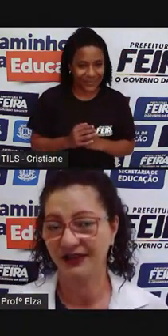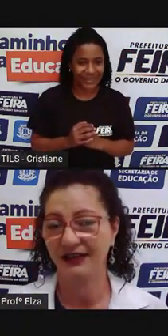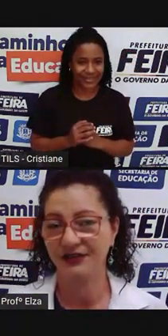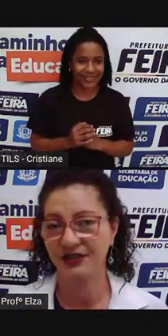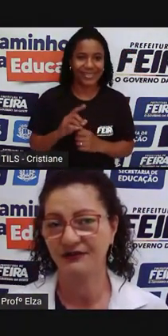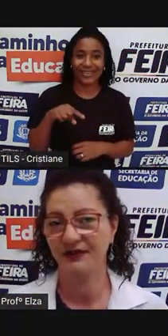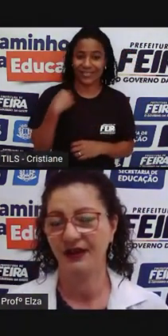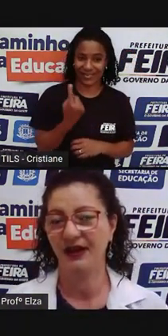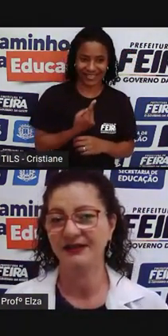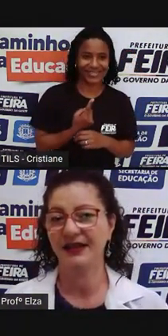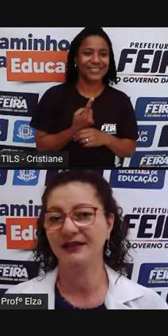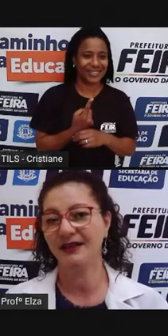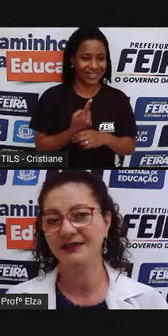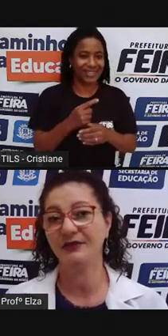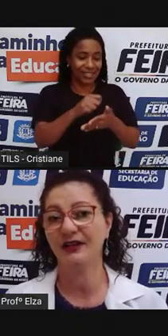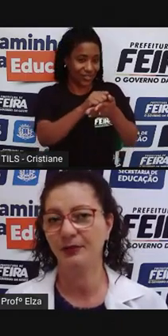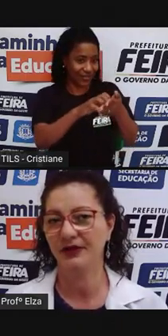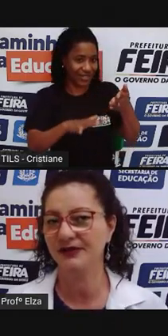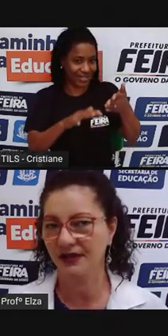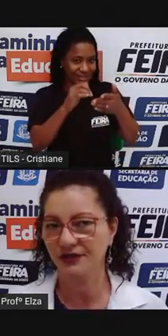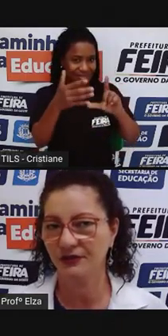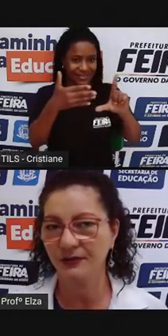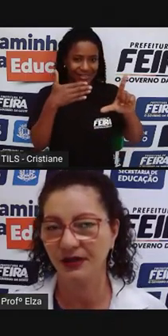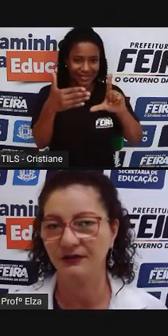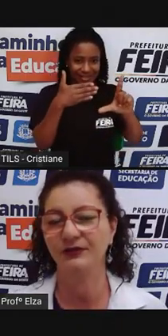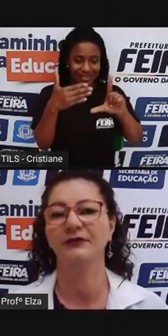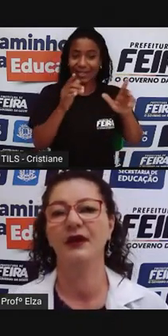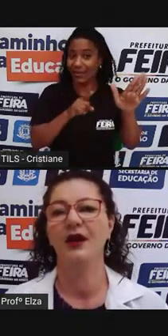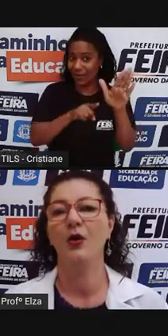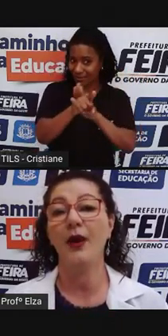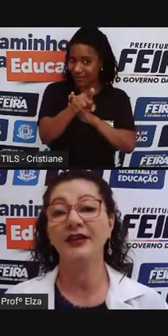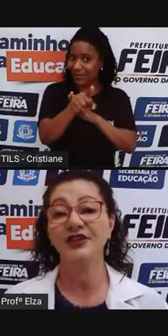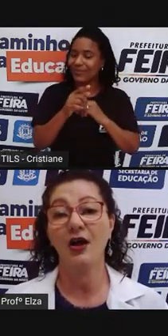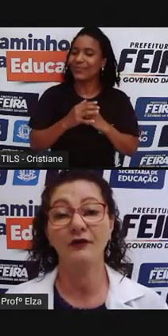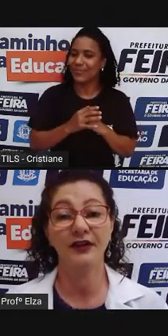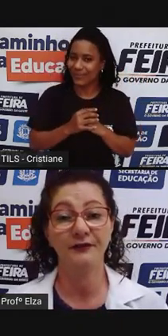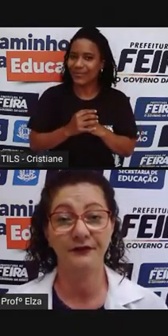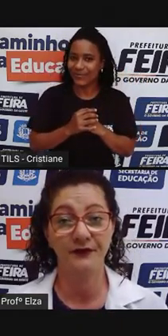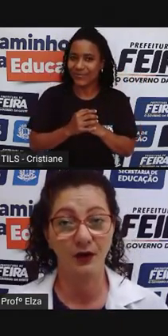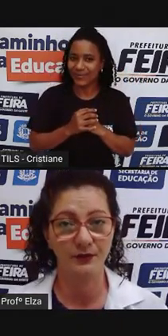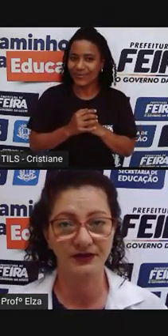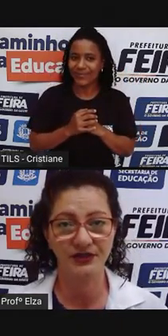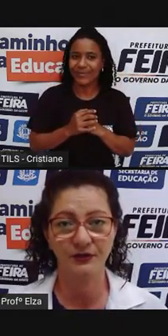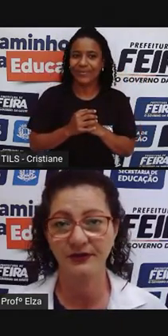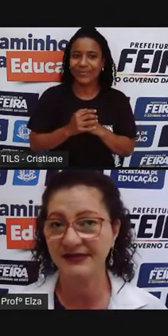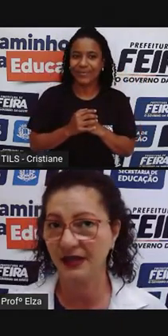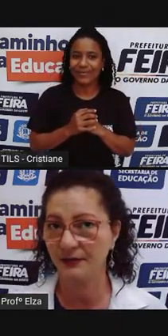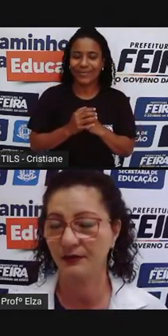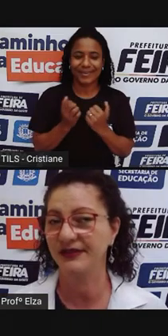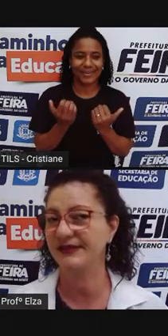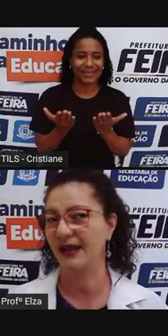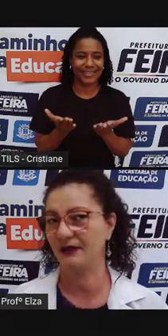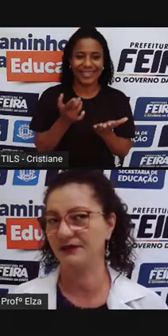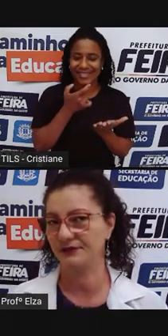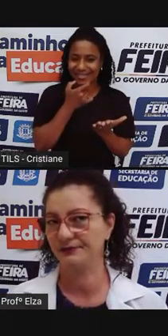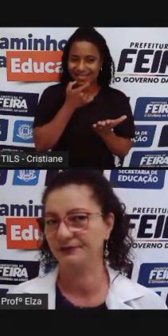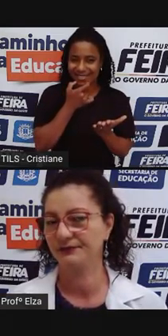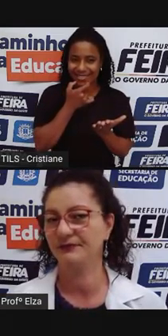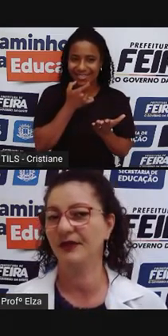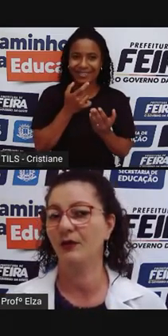atividade interativa, ela será direcionada por esse questionamento. Which of the following materials can be